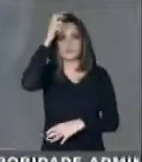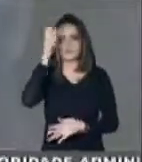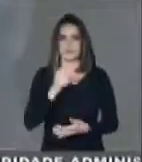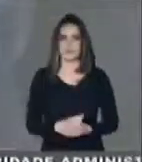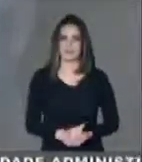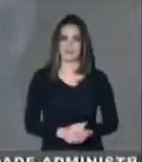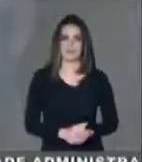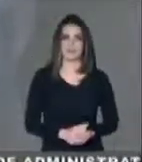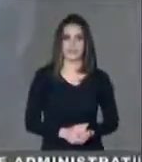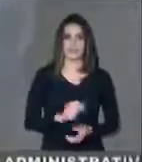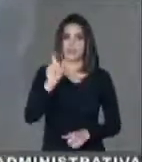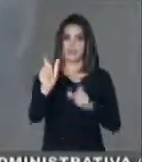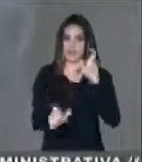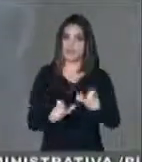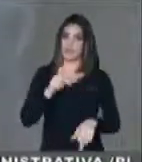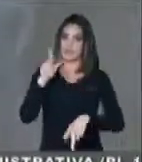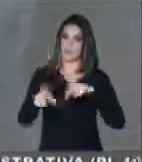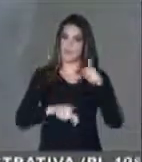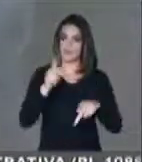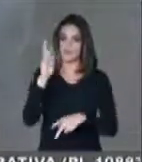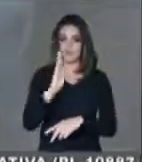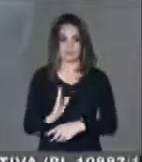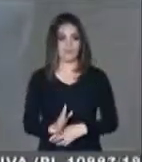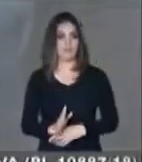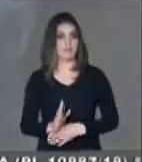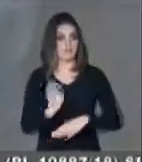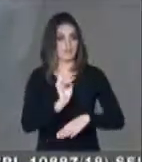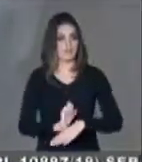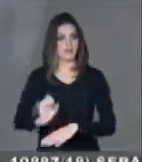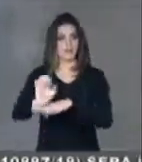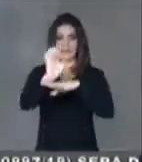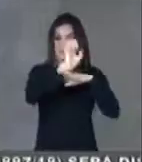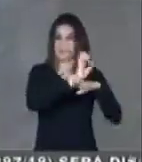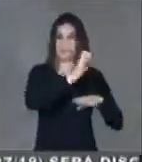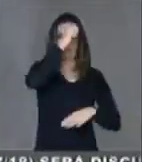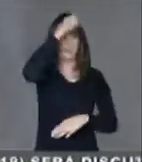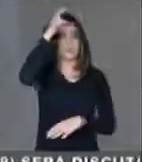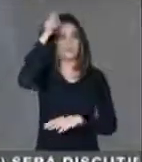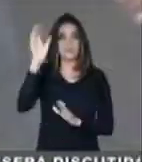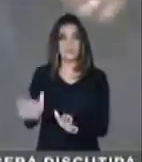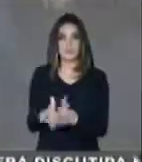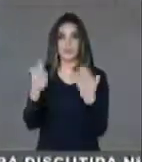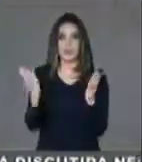dizer, dos cidadãos brasileiros, particularmente dos estados e municípios mais pobres.